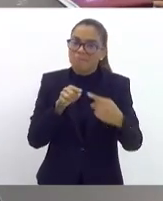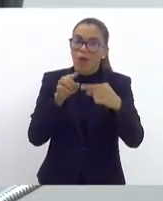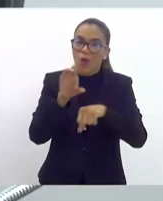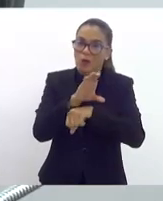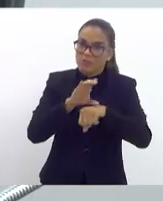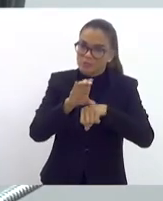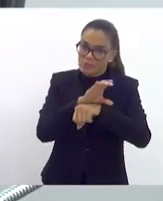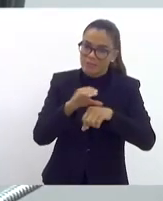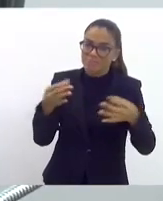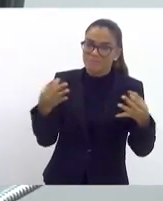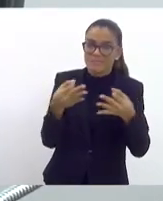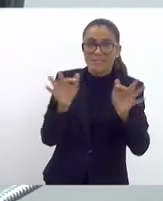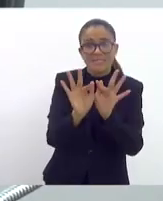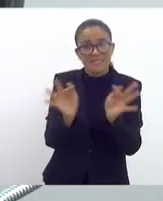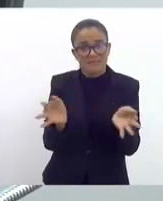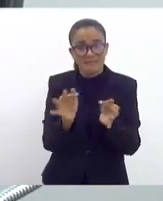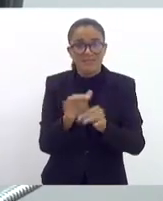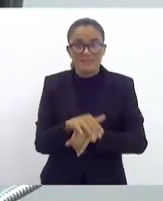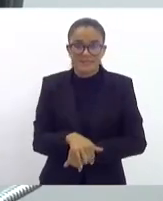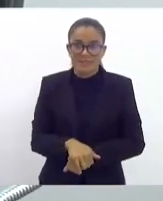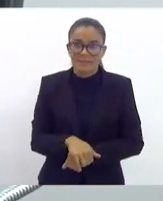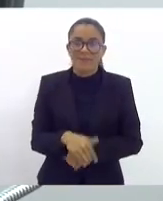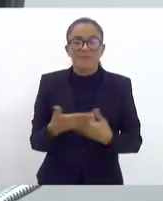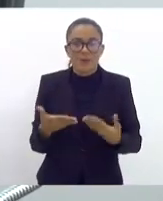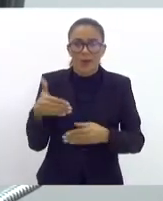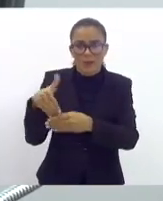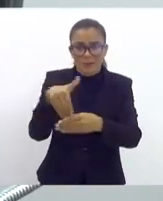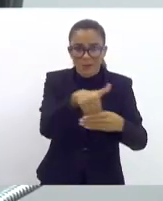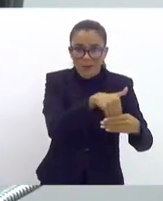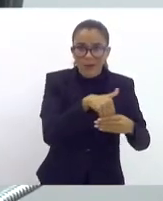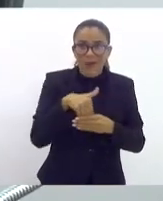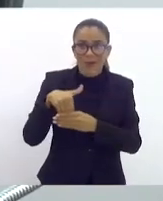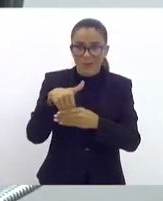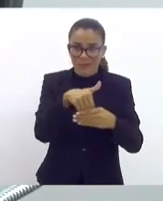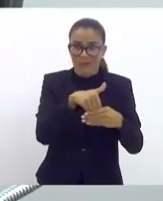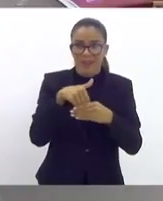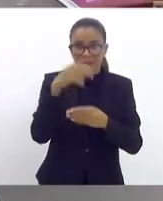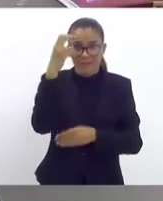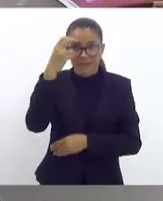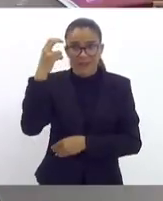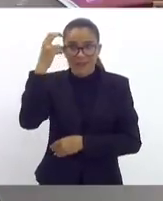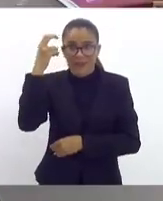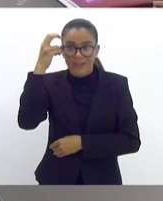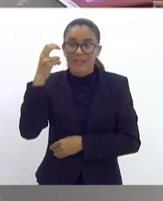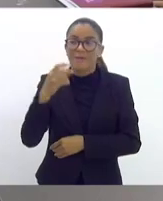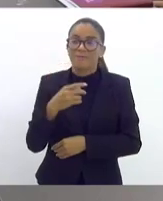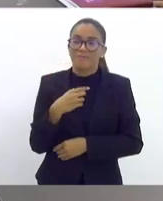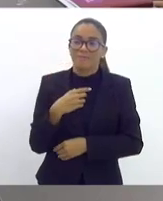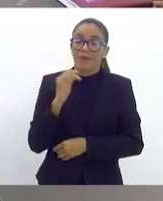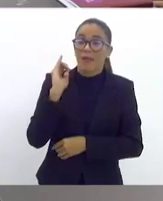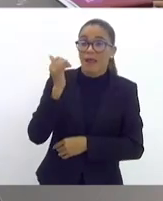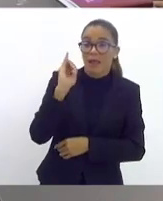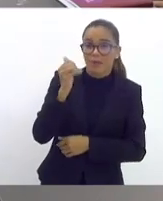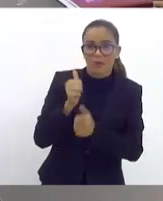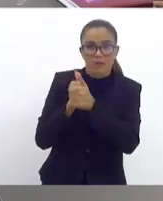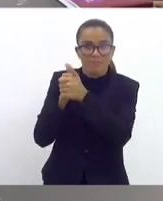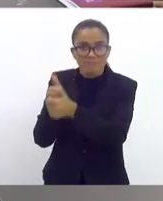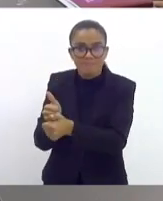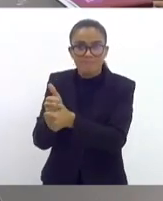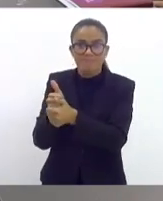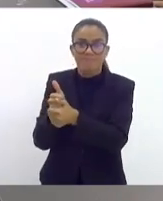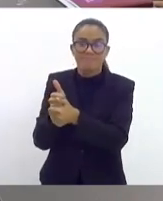Pure Simples então vamos a votação como deputada Verônica Deputado